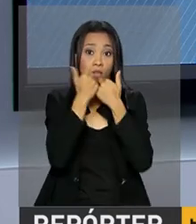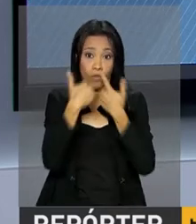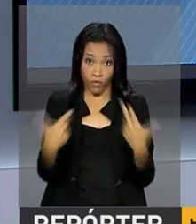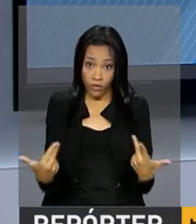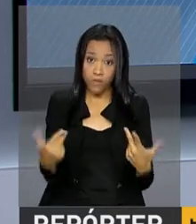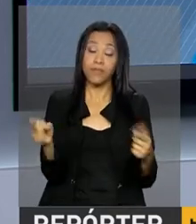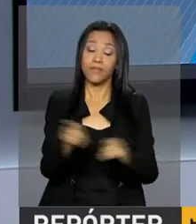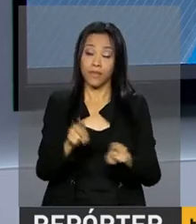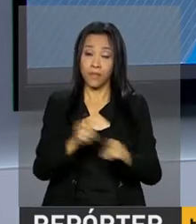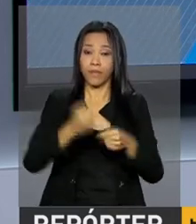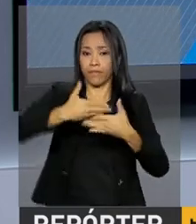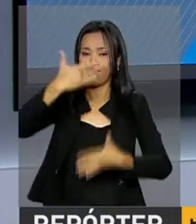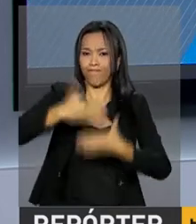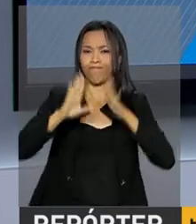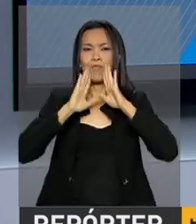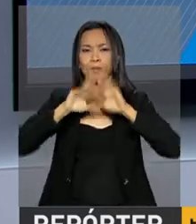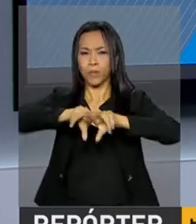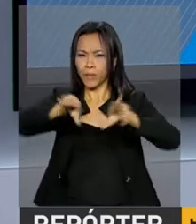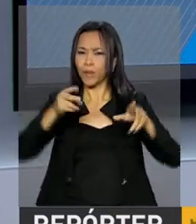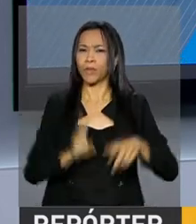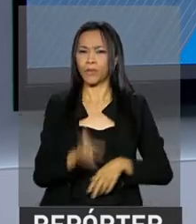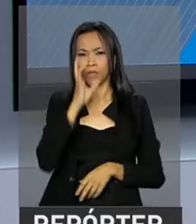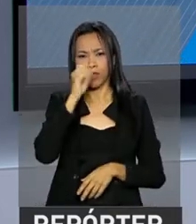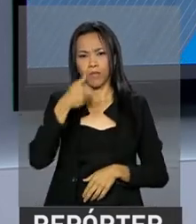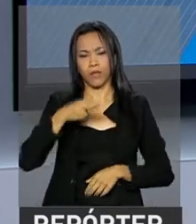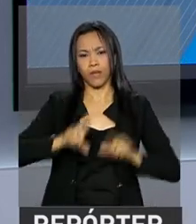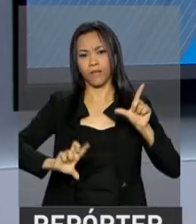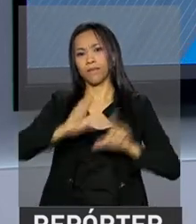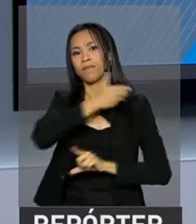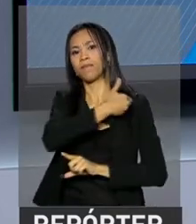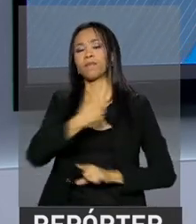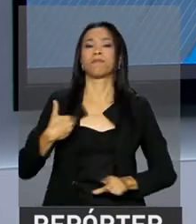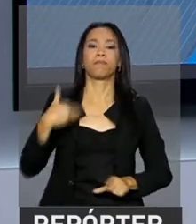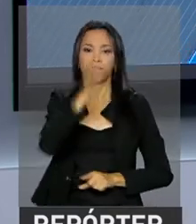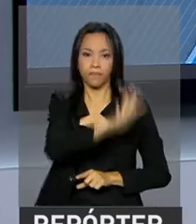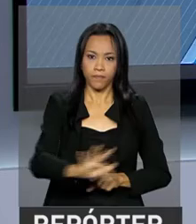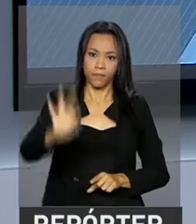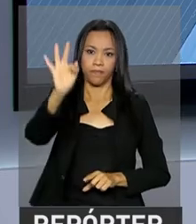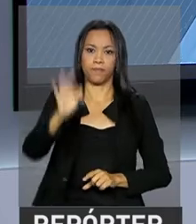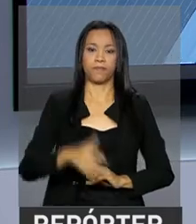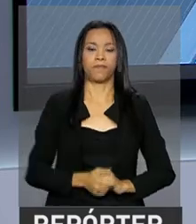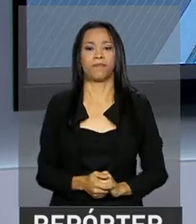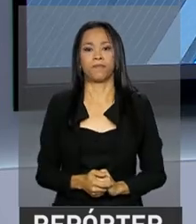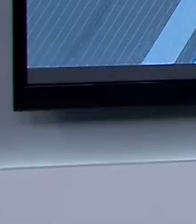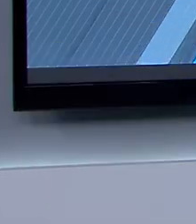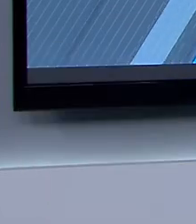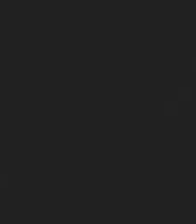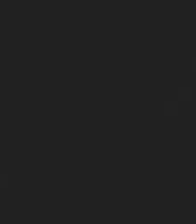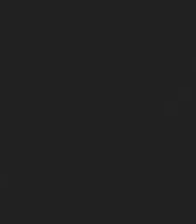em nossas redes sociais continue com a gente que nem br a tv do governo federal